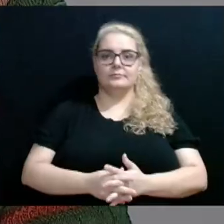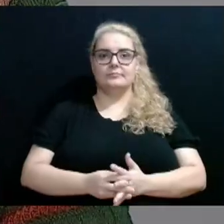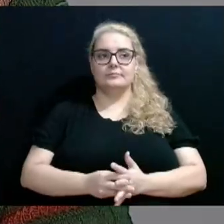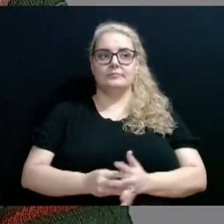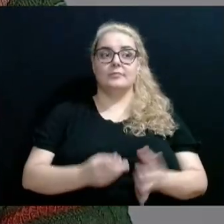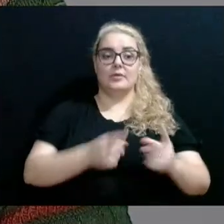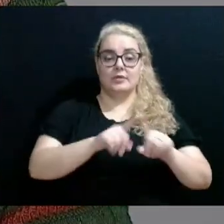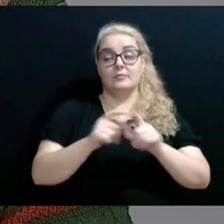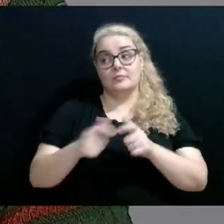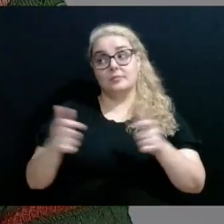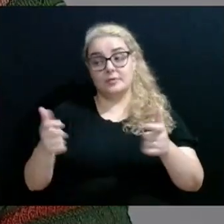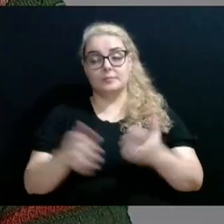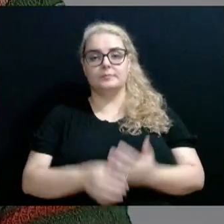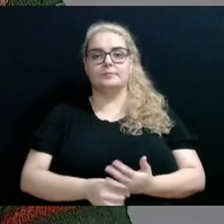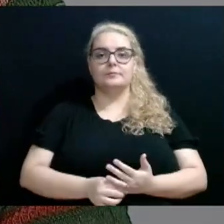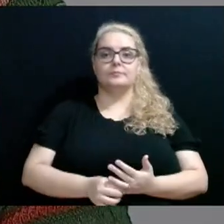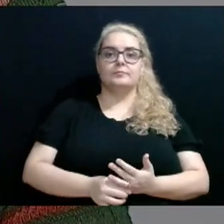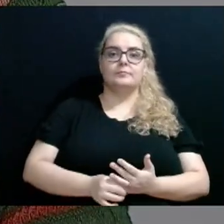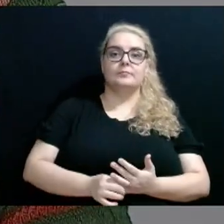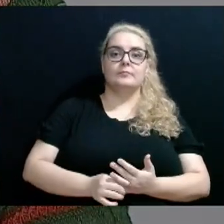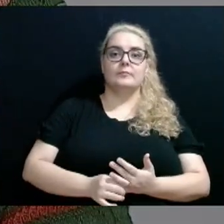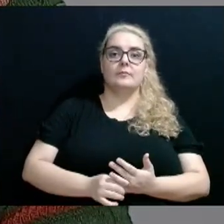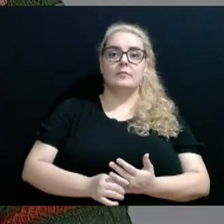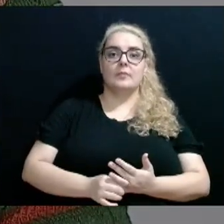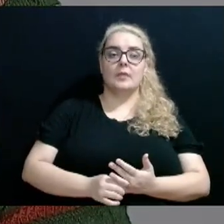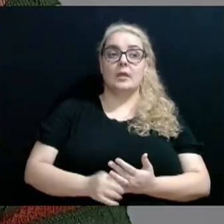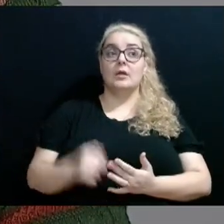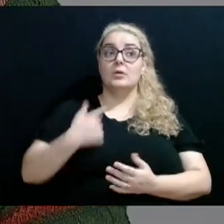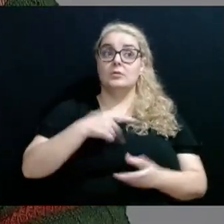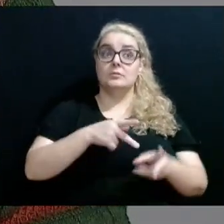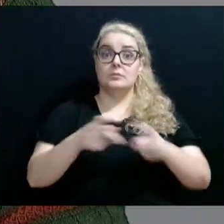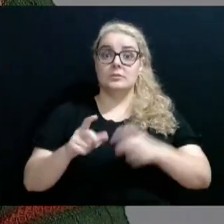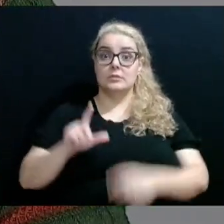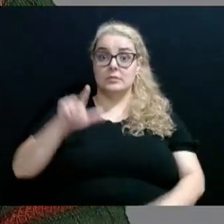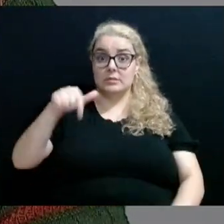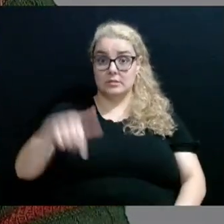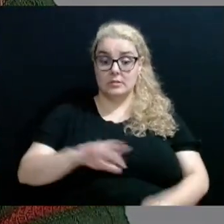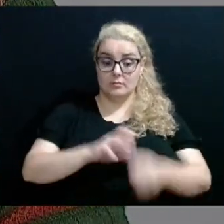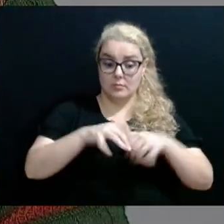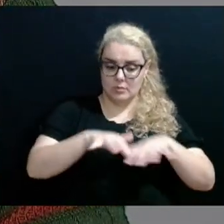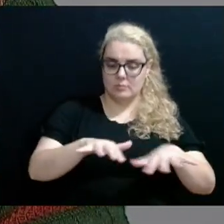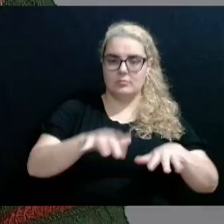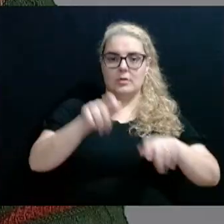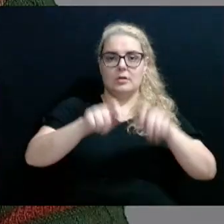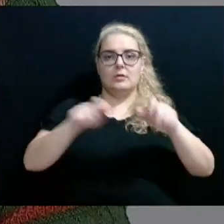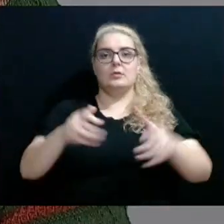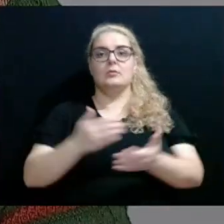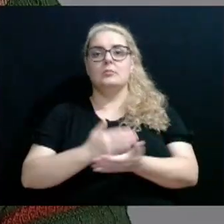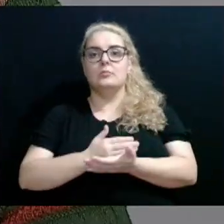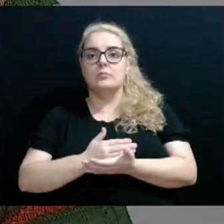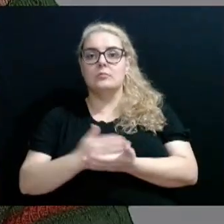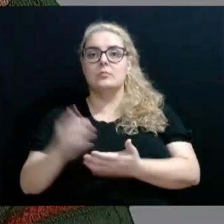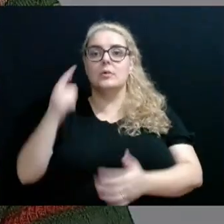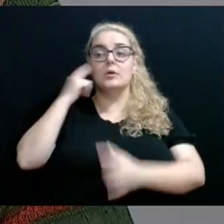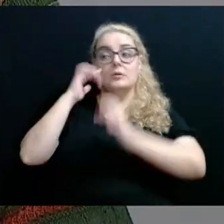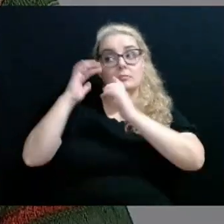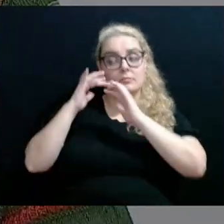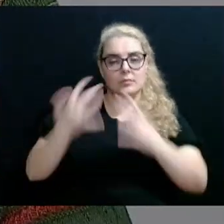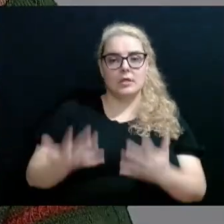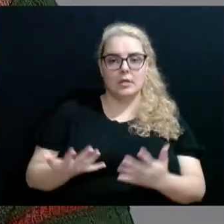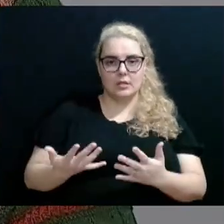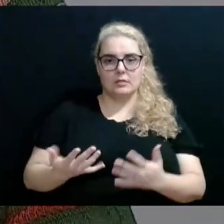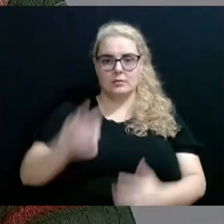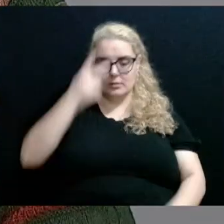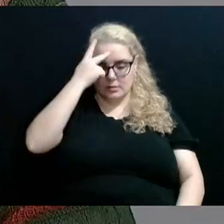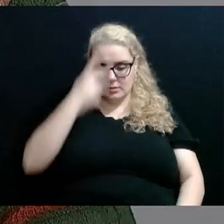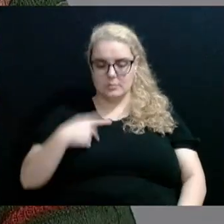maior. A gente percebe que, principalmente depois da pandemia, as pessoas começaram a pensar mais nelas